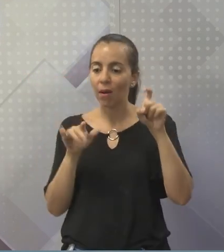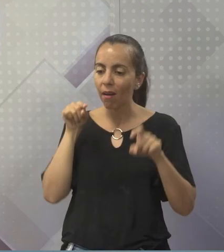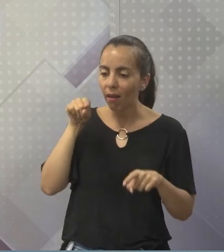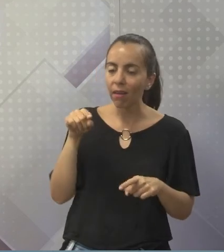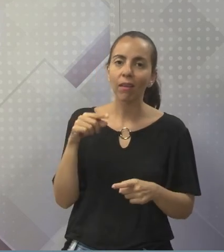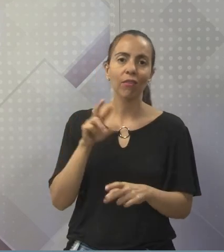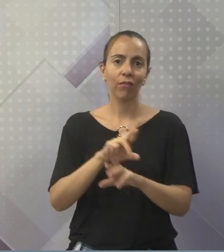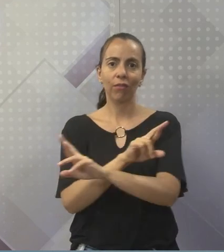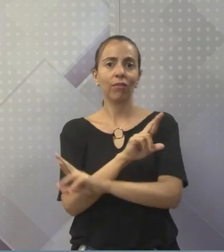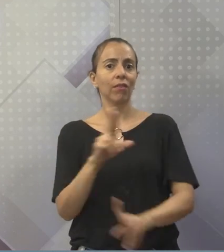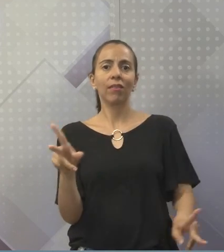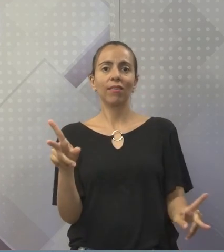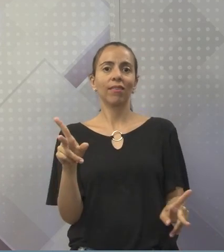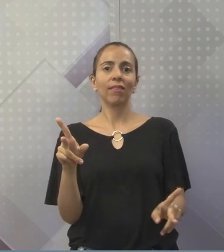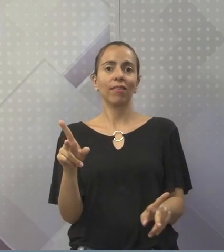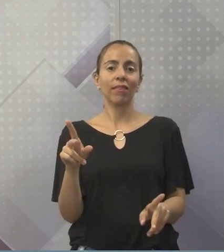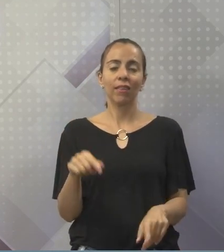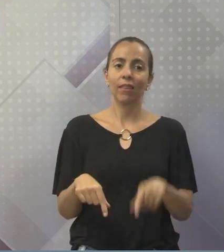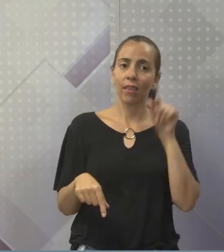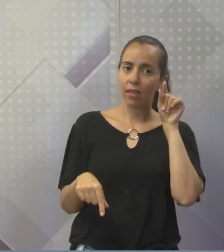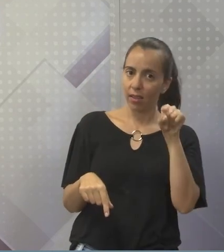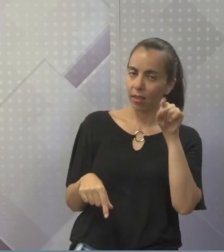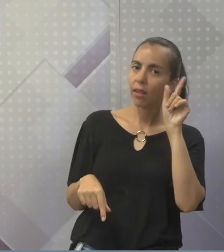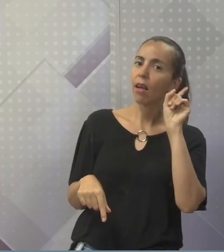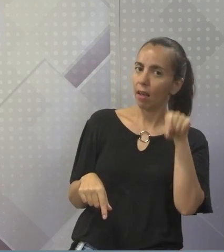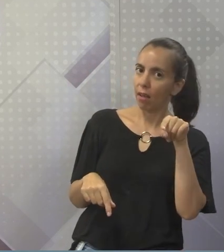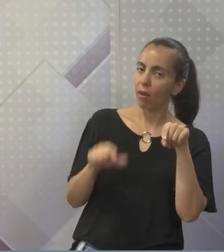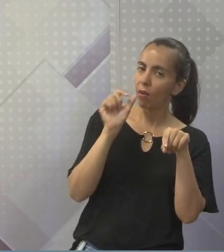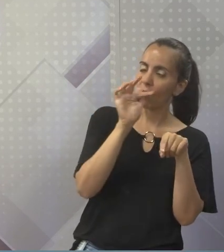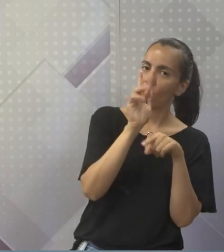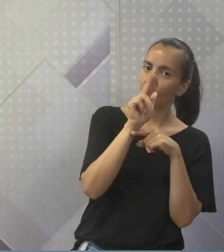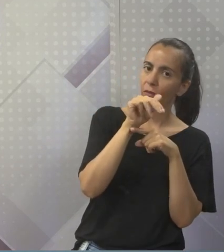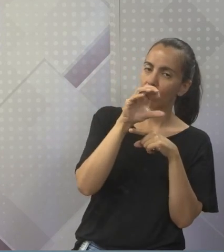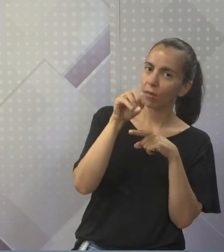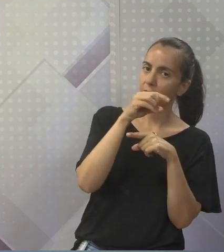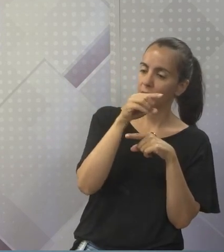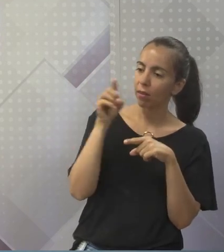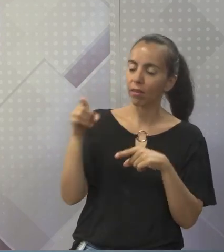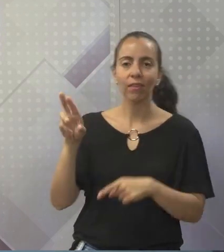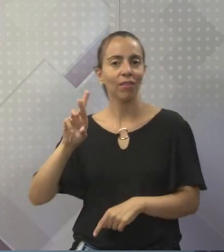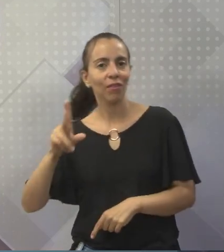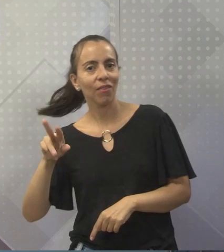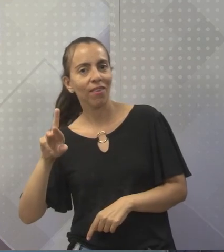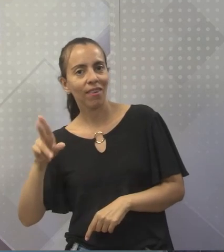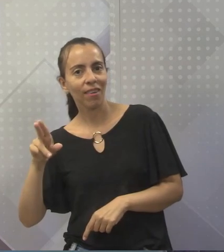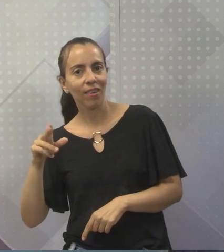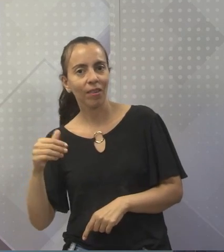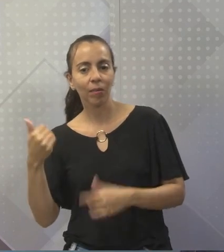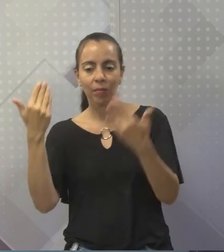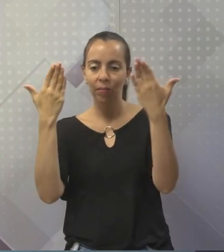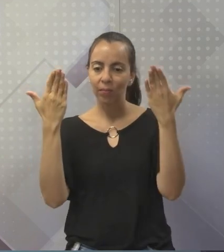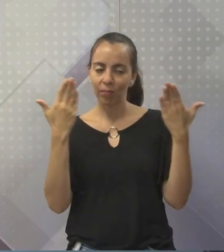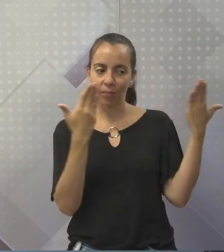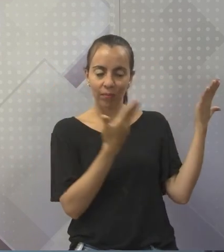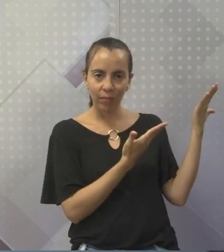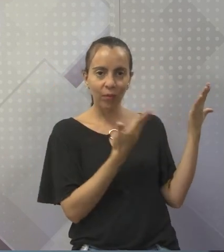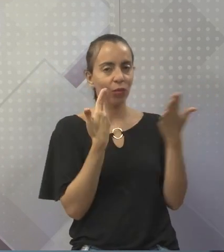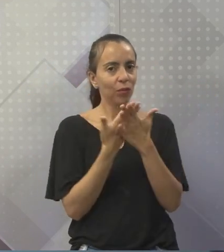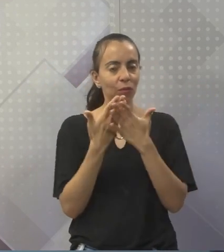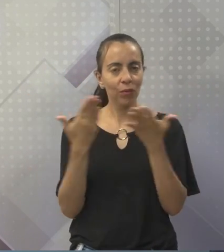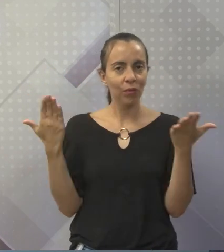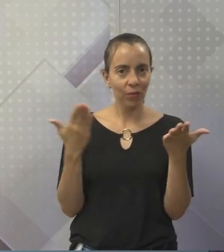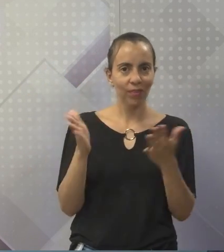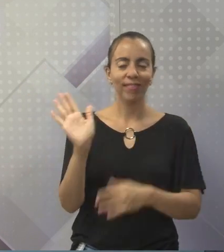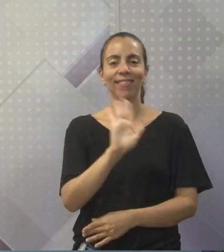Este é função, este não é função. Este é o conteúdo que a gente dá hoje e a gente fica por aqui.